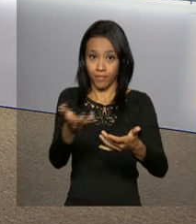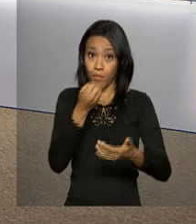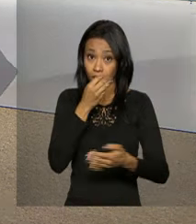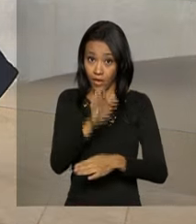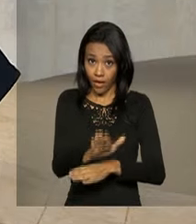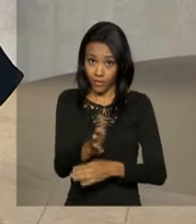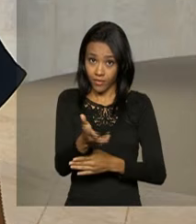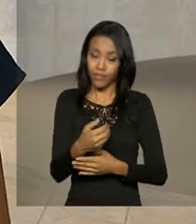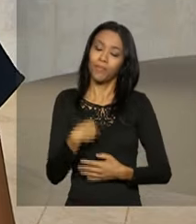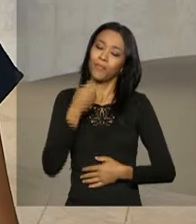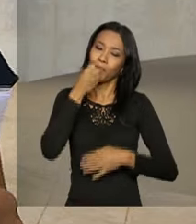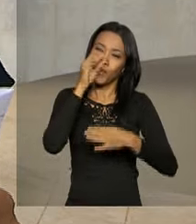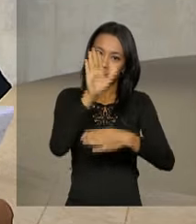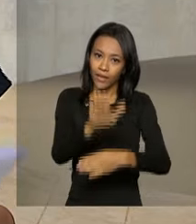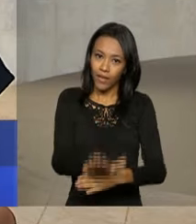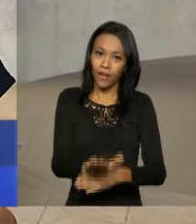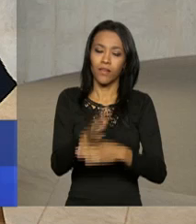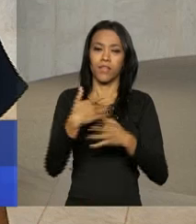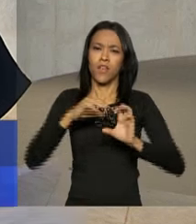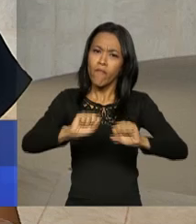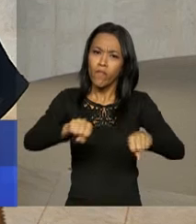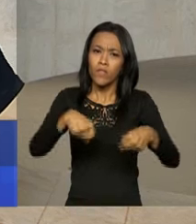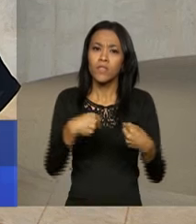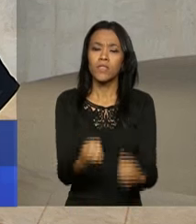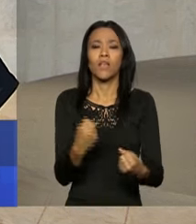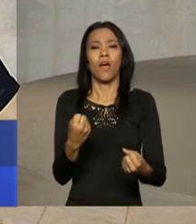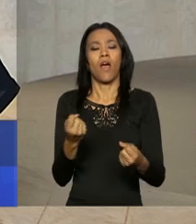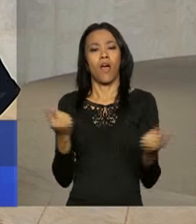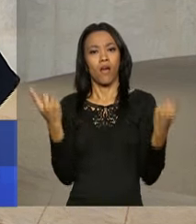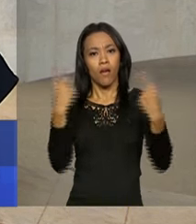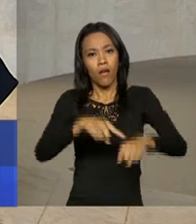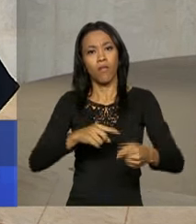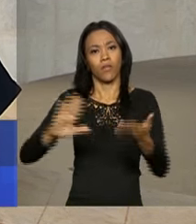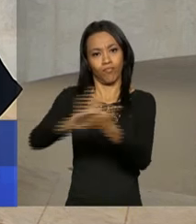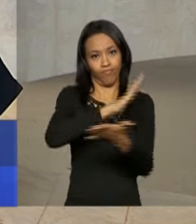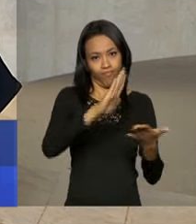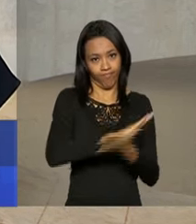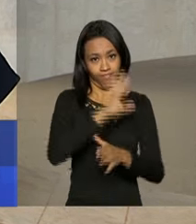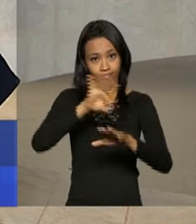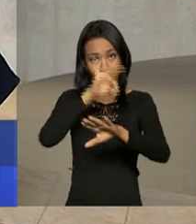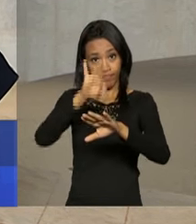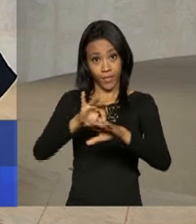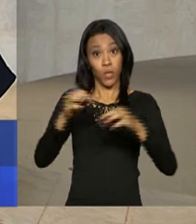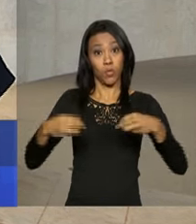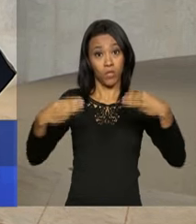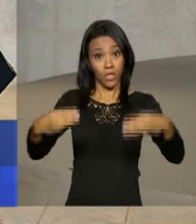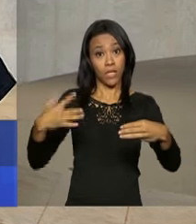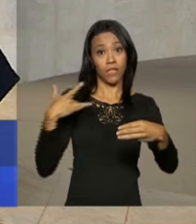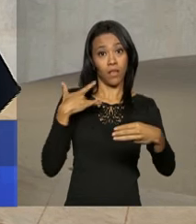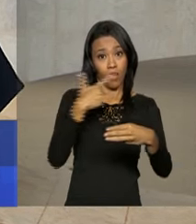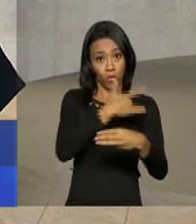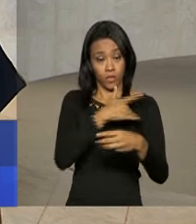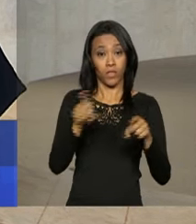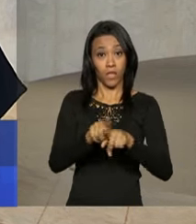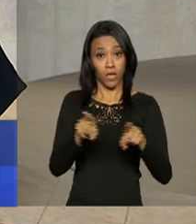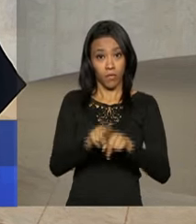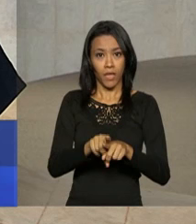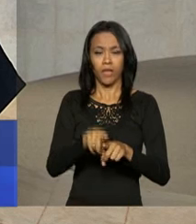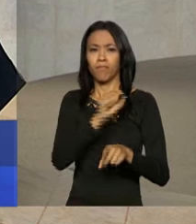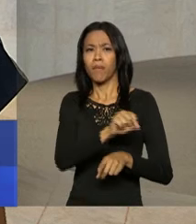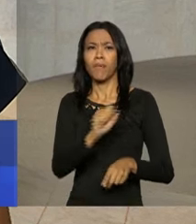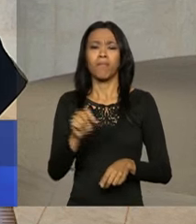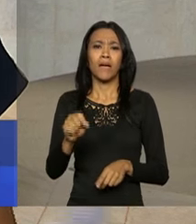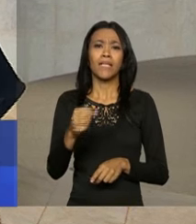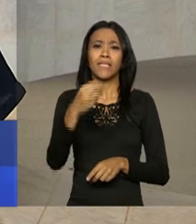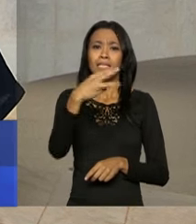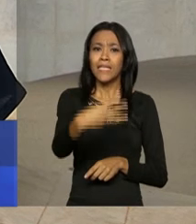Boa tarde, Jaime. Para reforçar o combate ao mosquito, o Ministério da Saúde também mobilizou as 32 mil